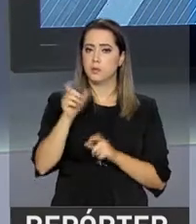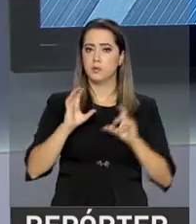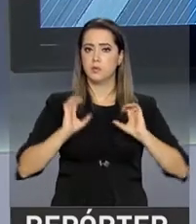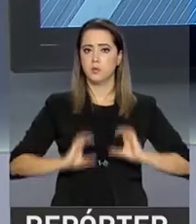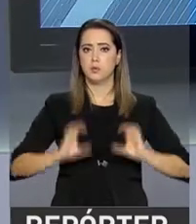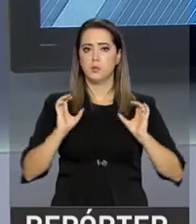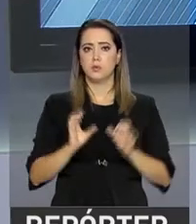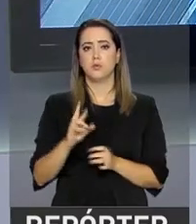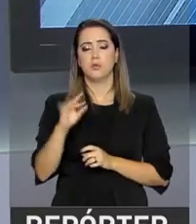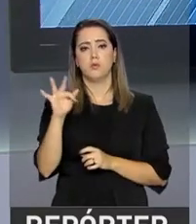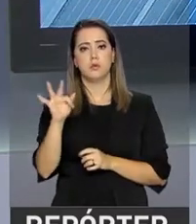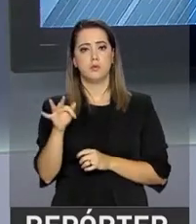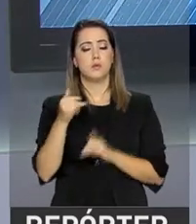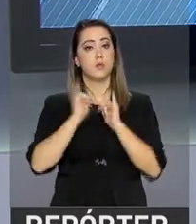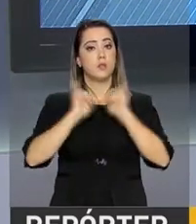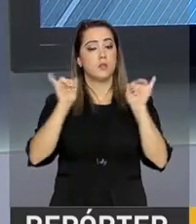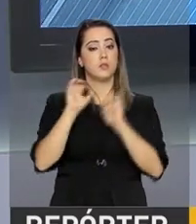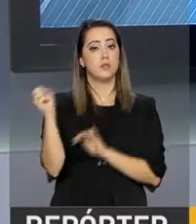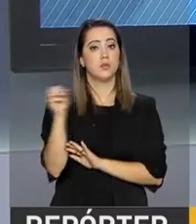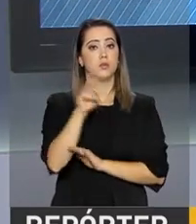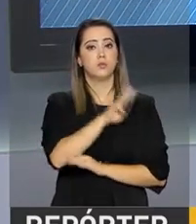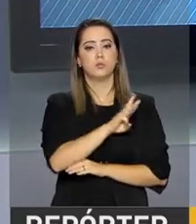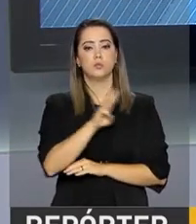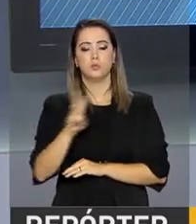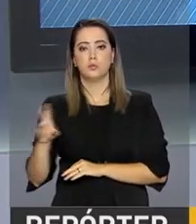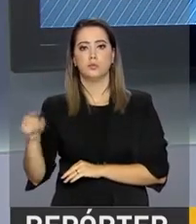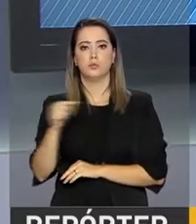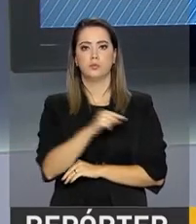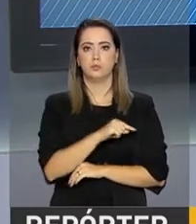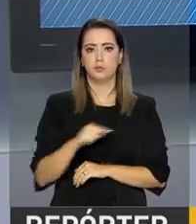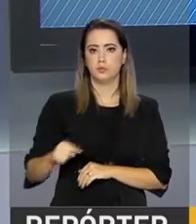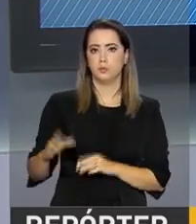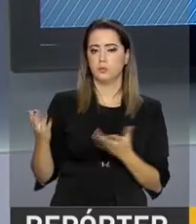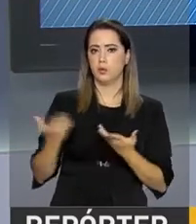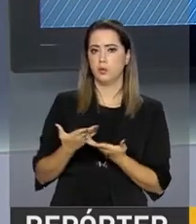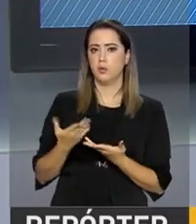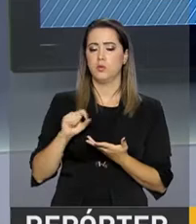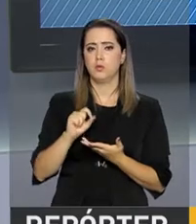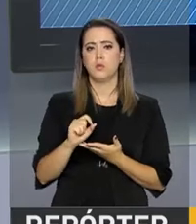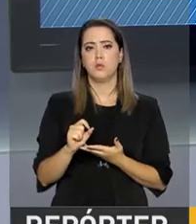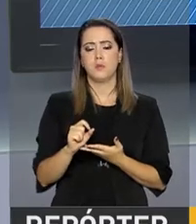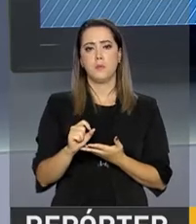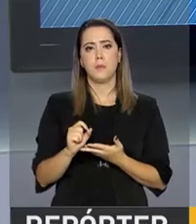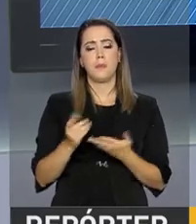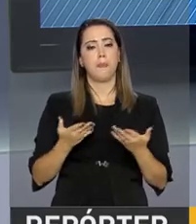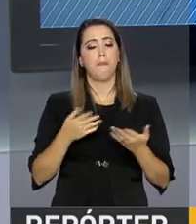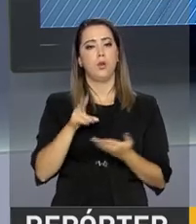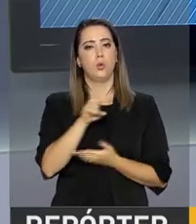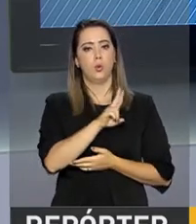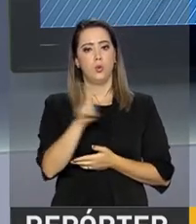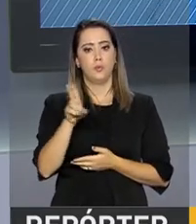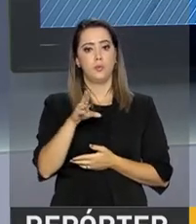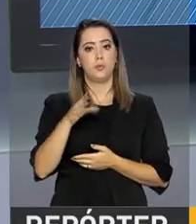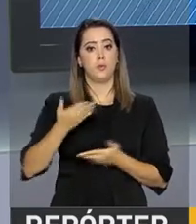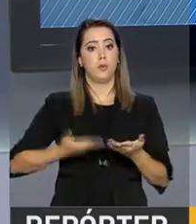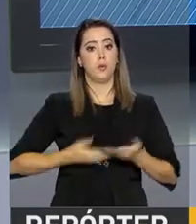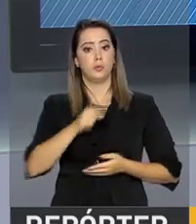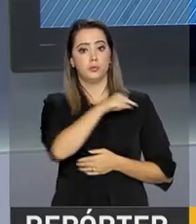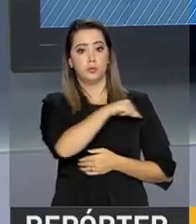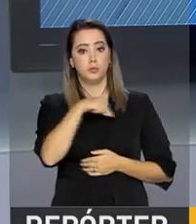a receita federal lançou um novo portal na internet um espaço chamado de serviços da receita federal